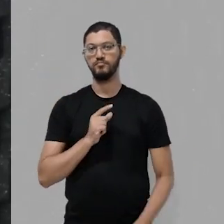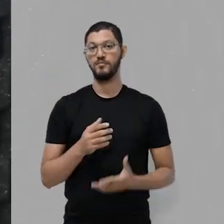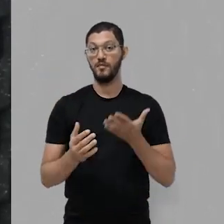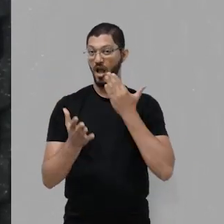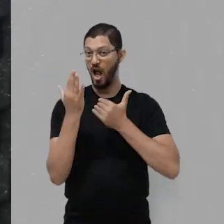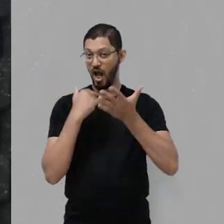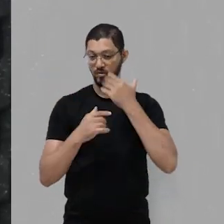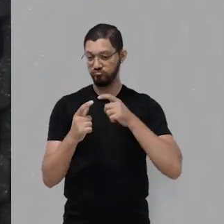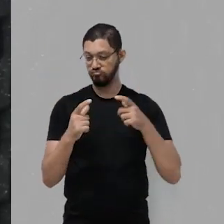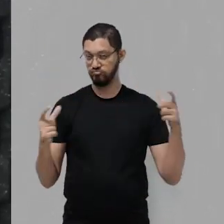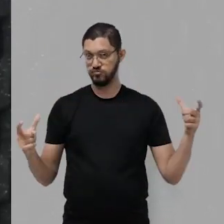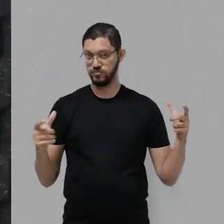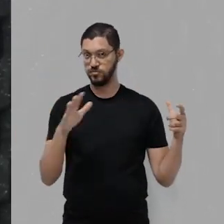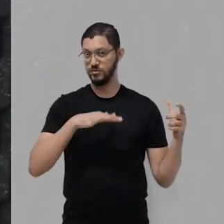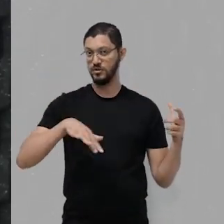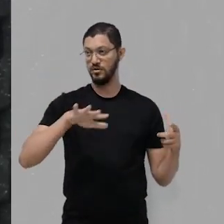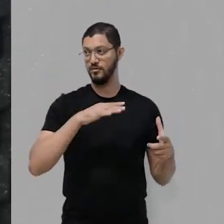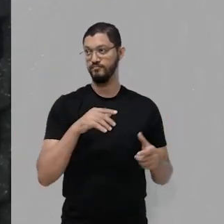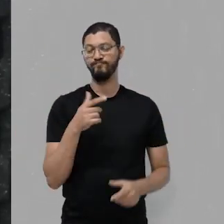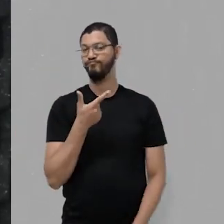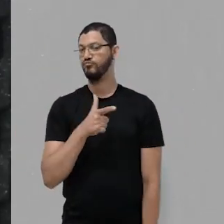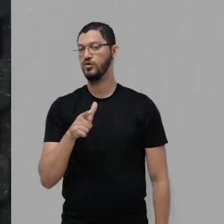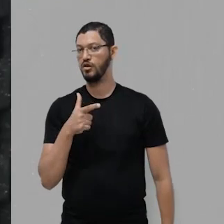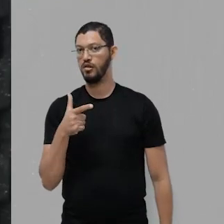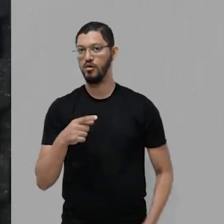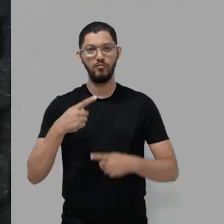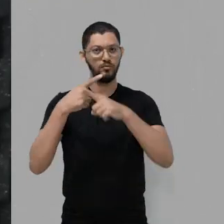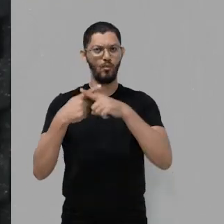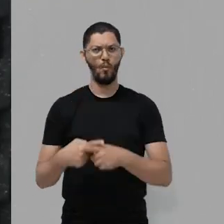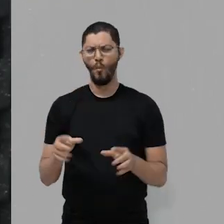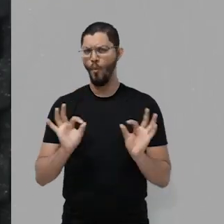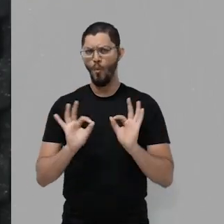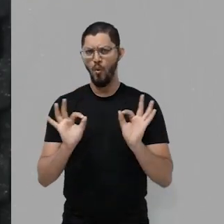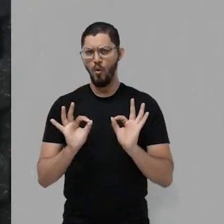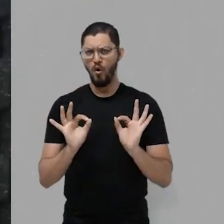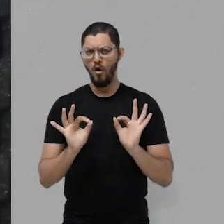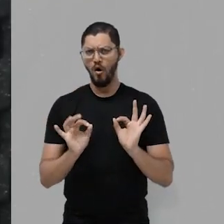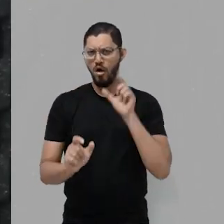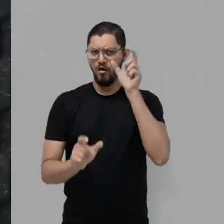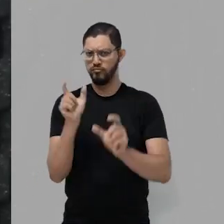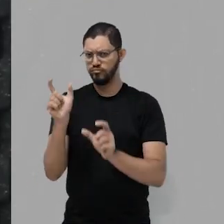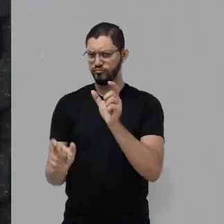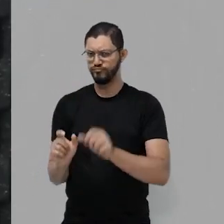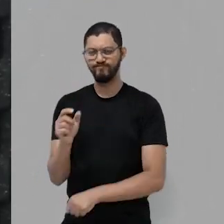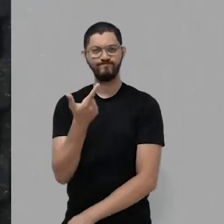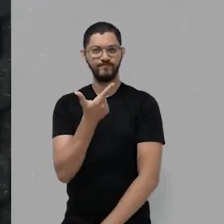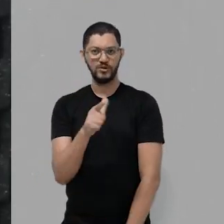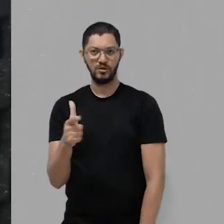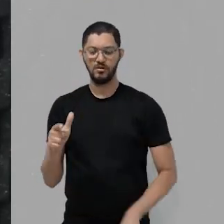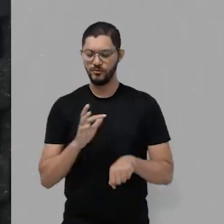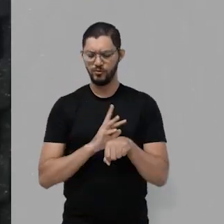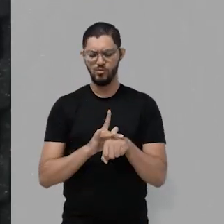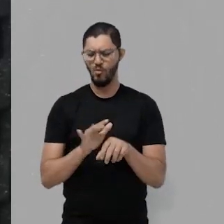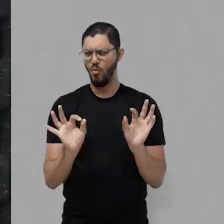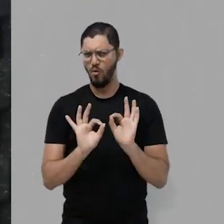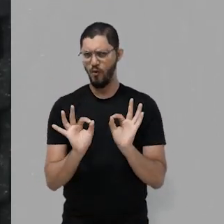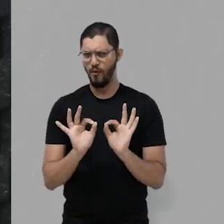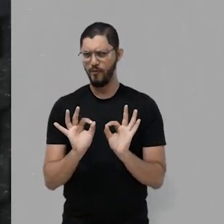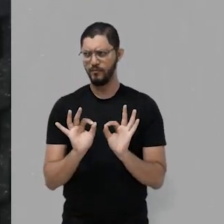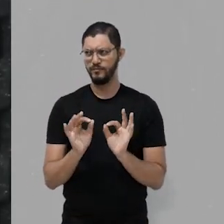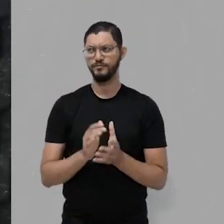muito alimento disponível, não tem competição entre os indivíduos, não tem doenças